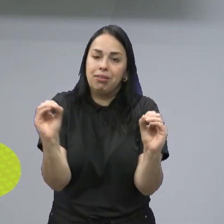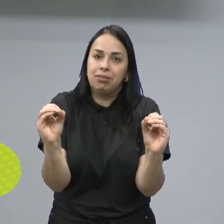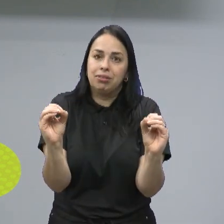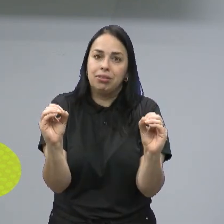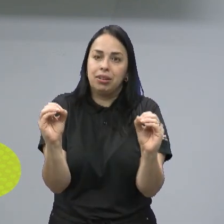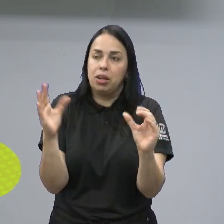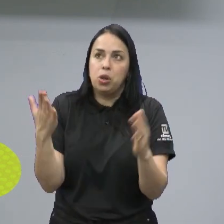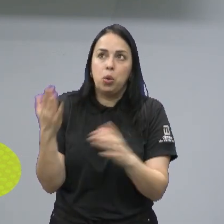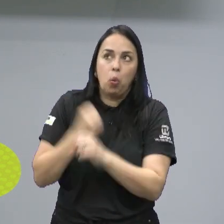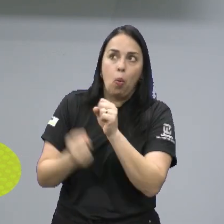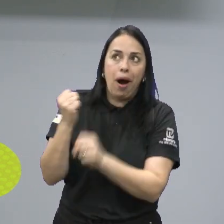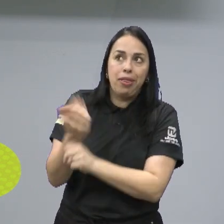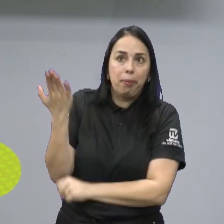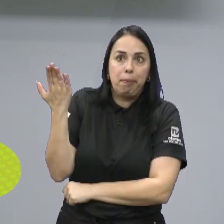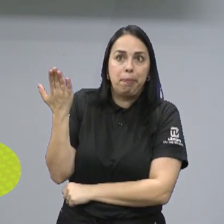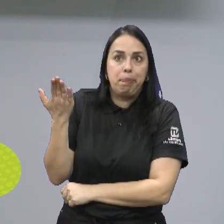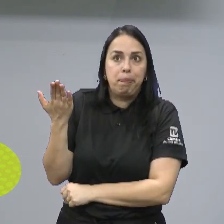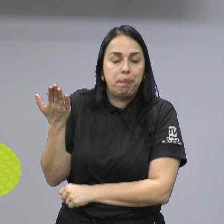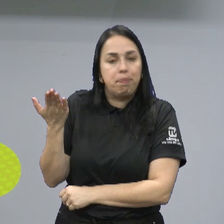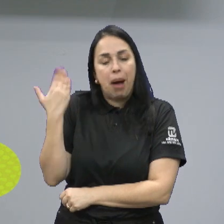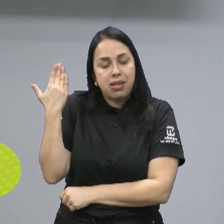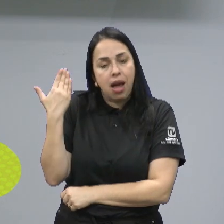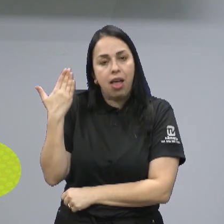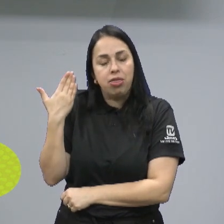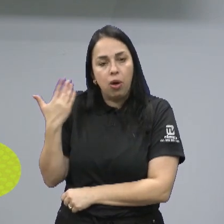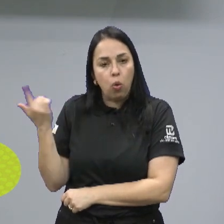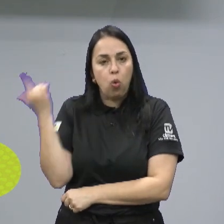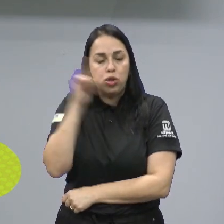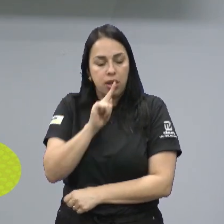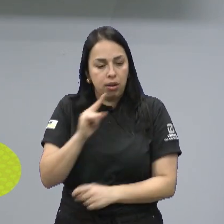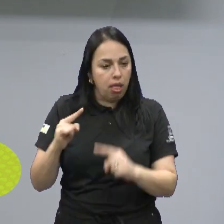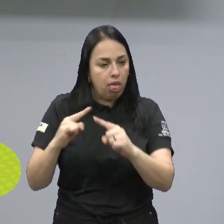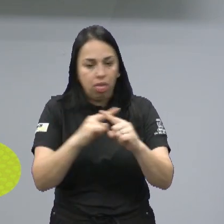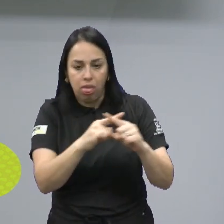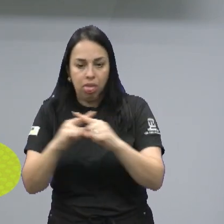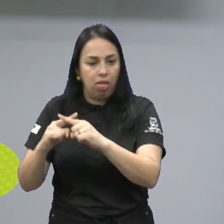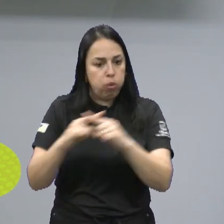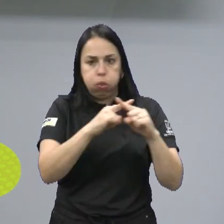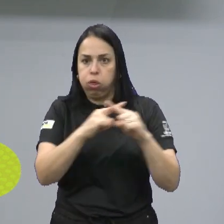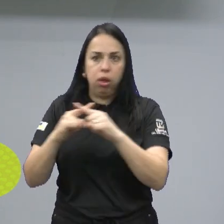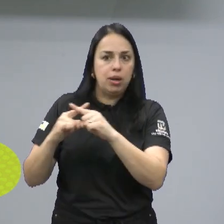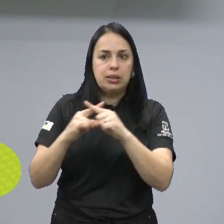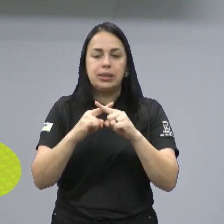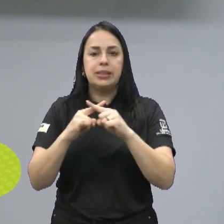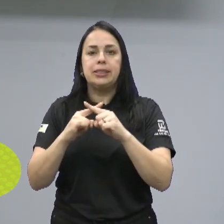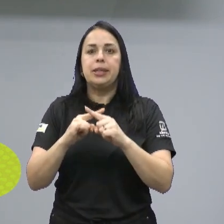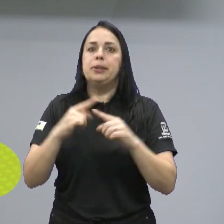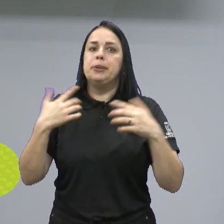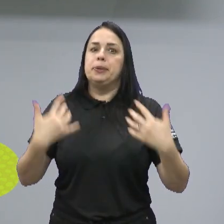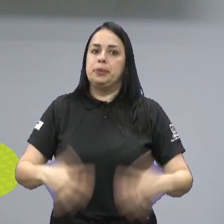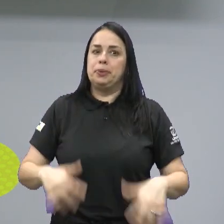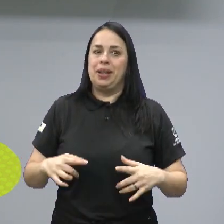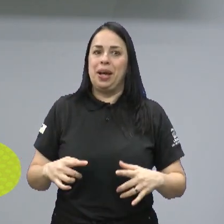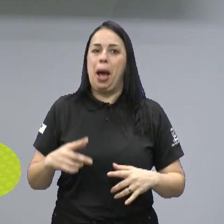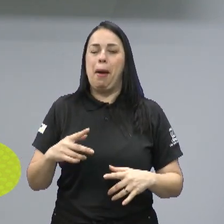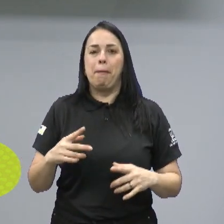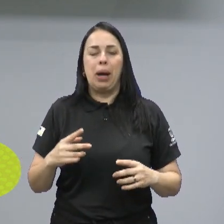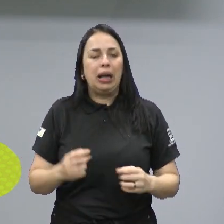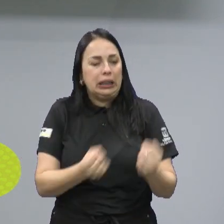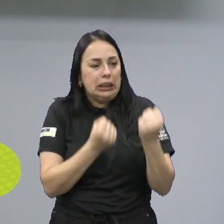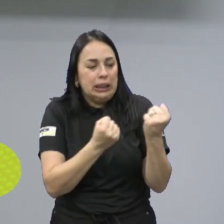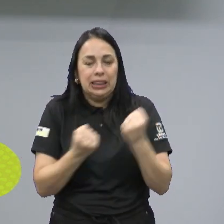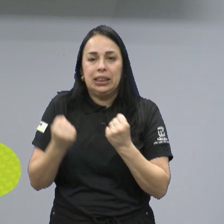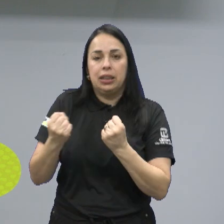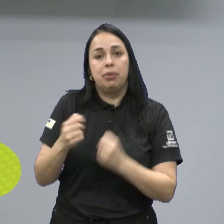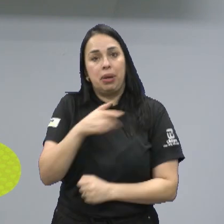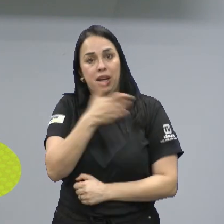ano passado elas têm se encontrado em contextos extremamente competitivos, o que acirra essa rivalidade. Para quem gosta